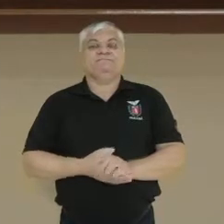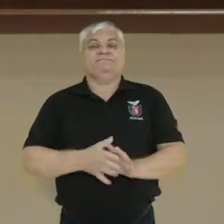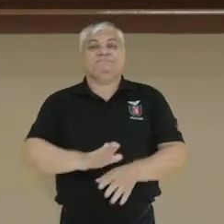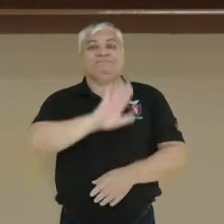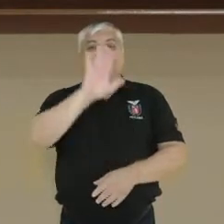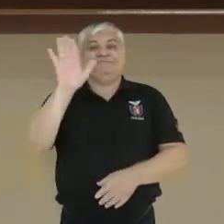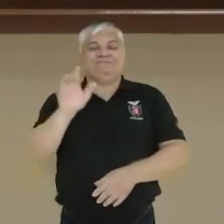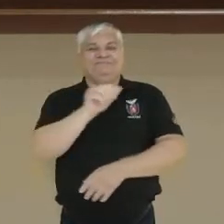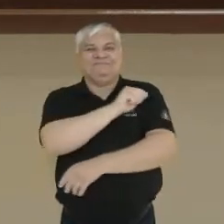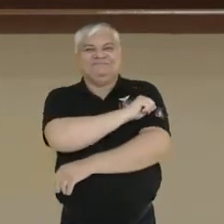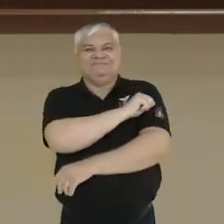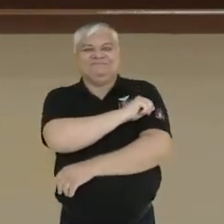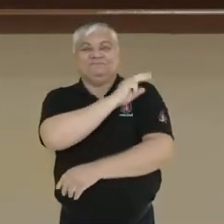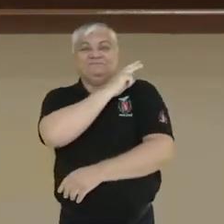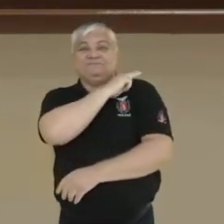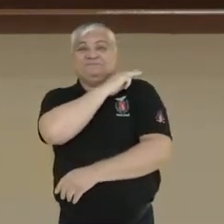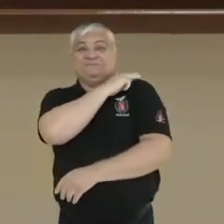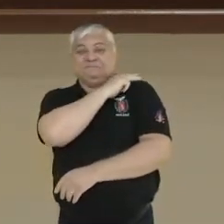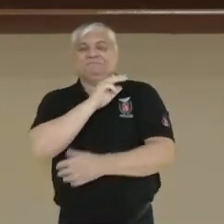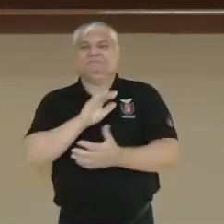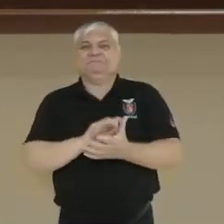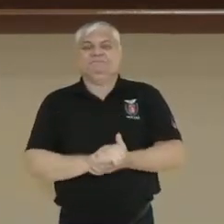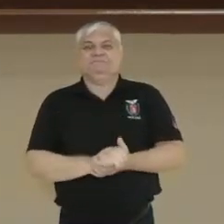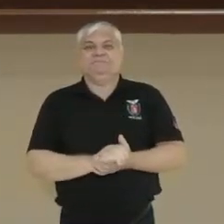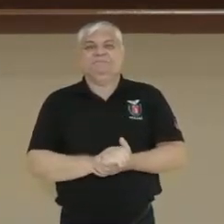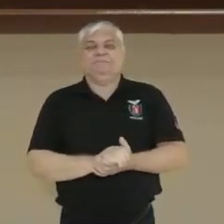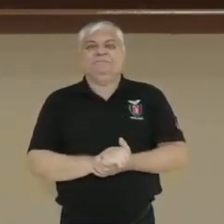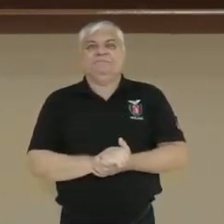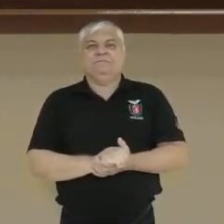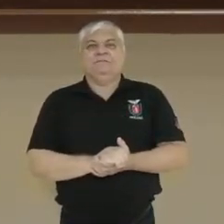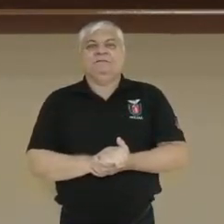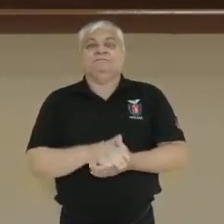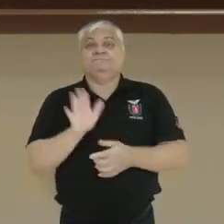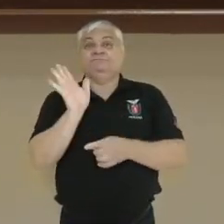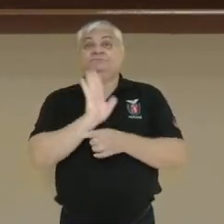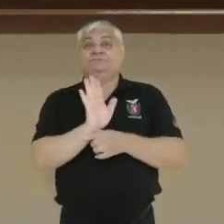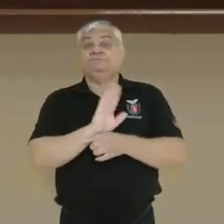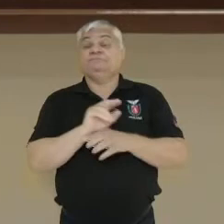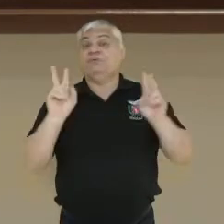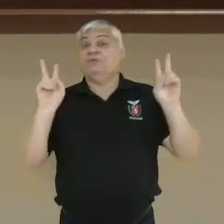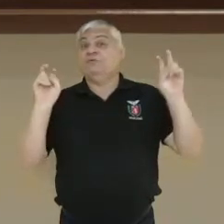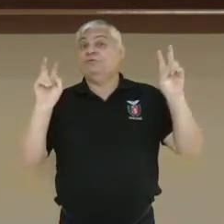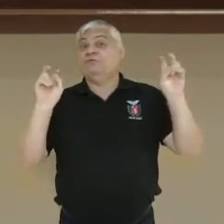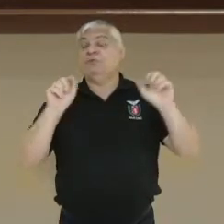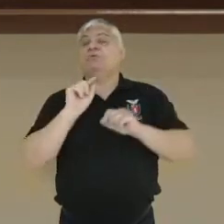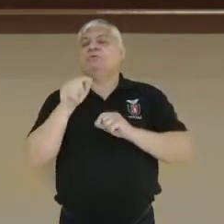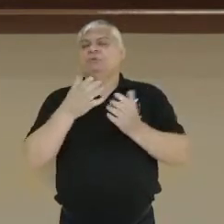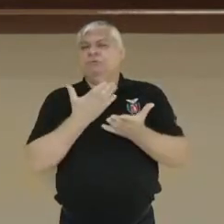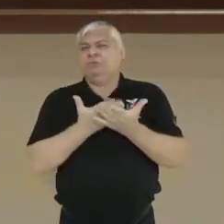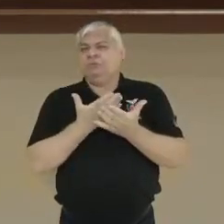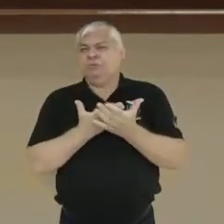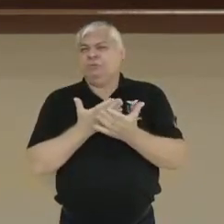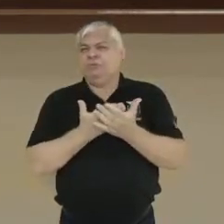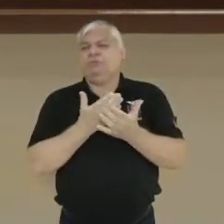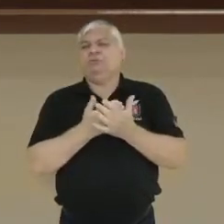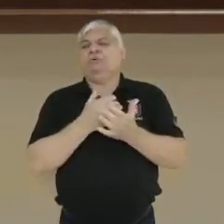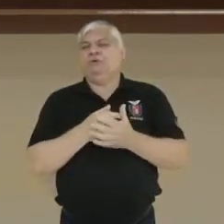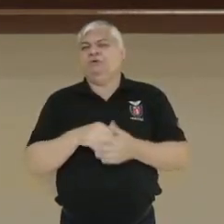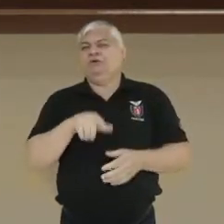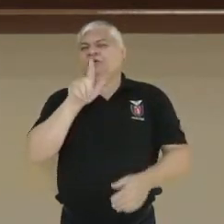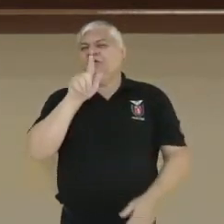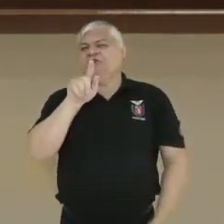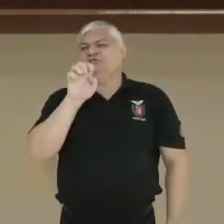Olá, estudantes da terceira série do ensino médio. Nesse vídeo vamos continuar o nosso estudo sobre geometria analítica,